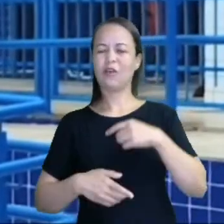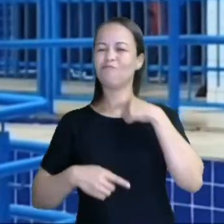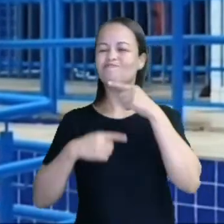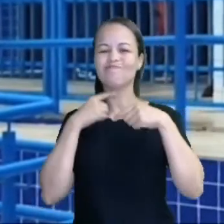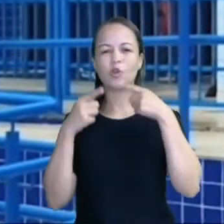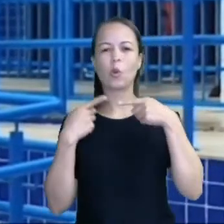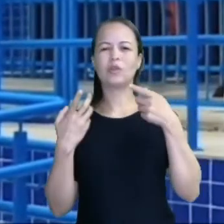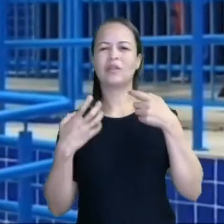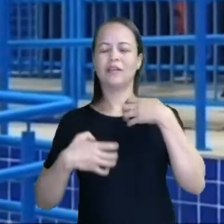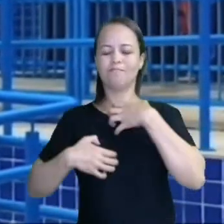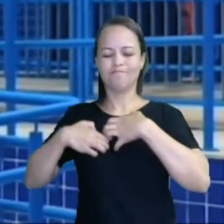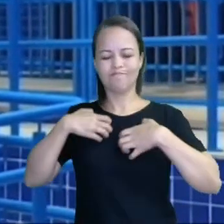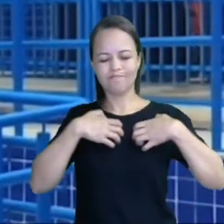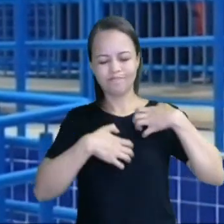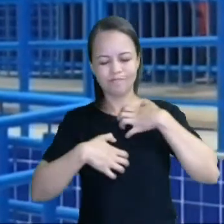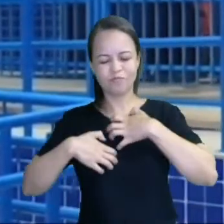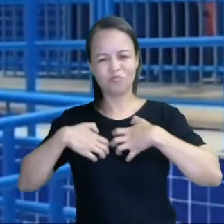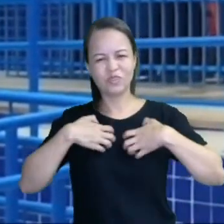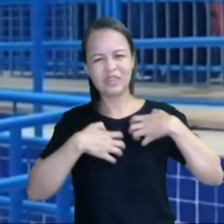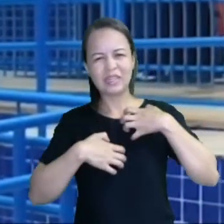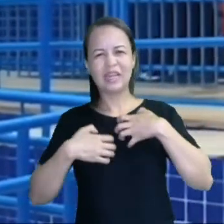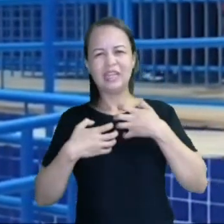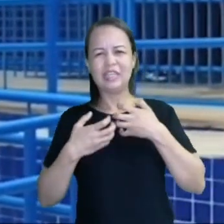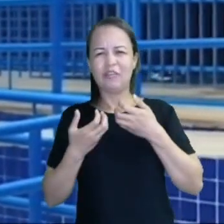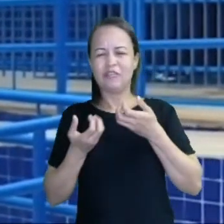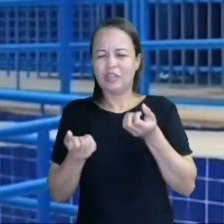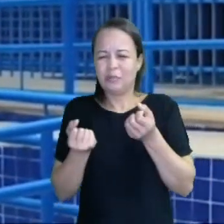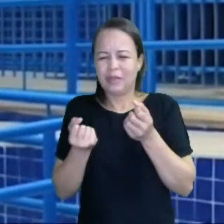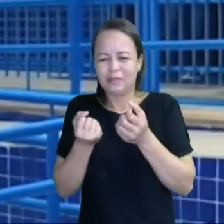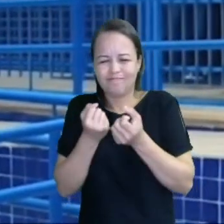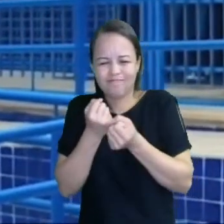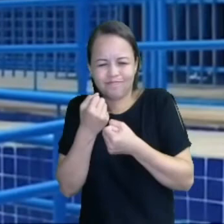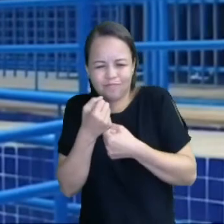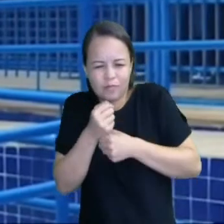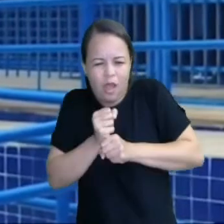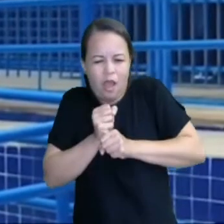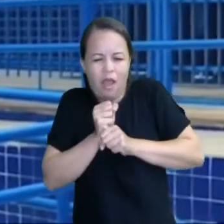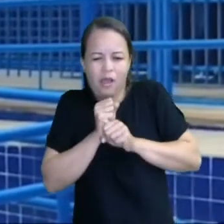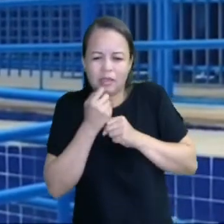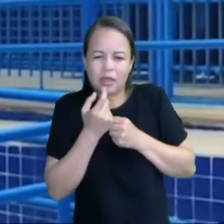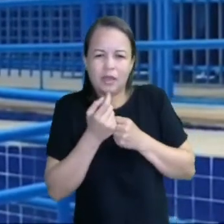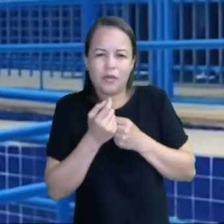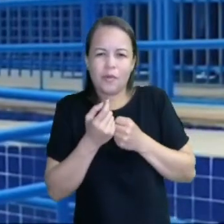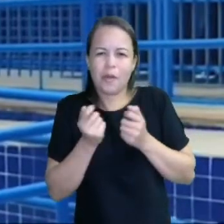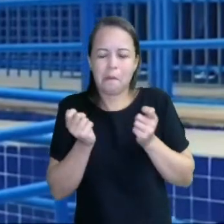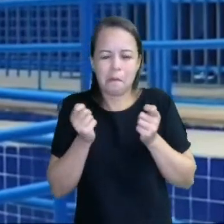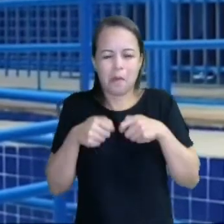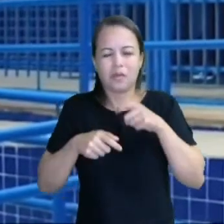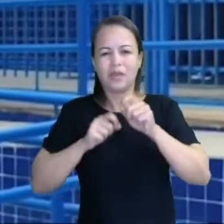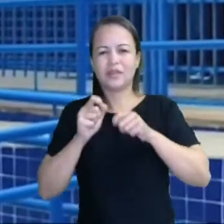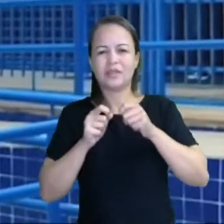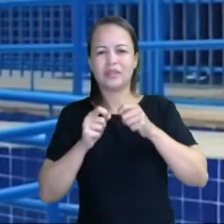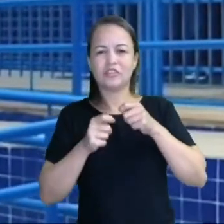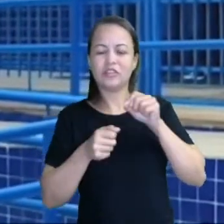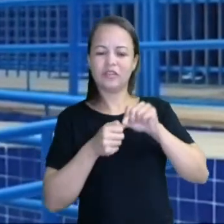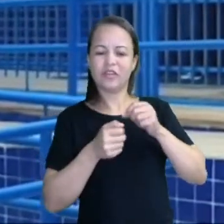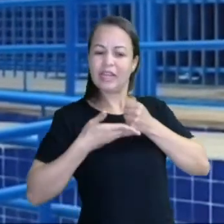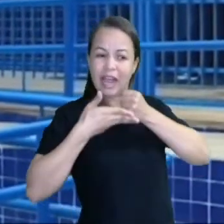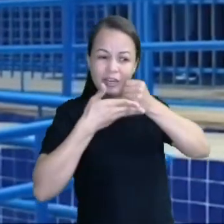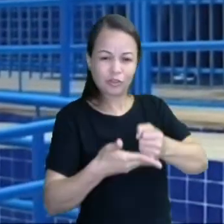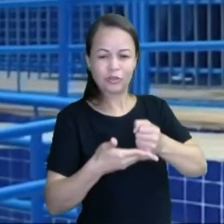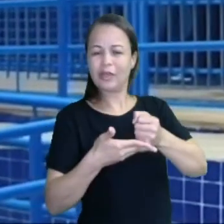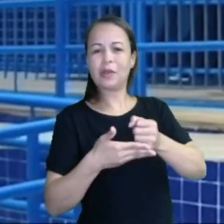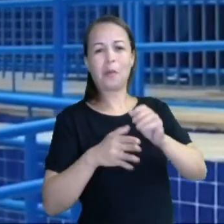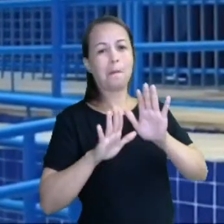angustiante, é como se a gente, infelizmente, fica de mãos atadas. É uma impotência que a gente vê que está fazendo tudo e ao mesmo tempo